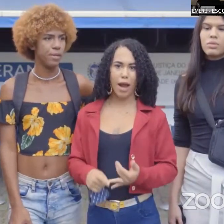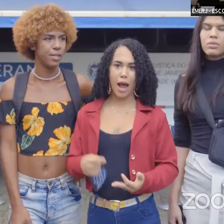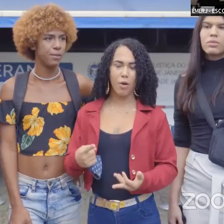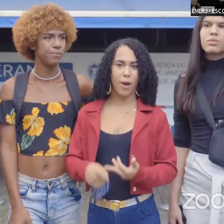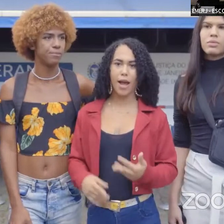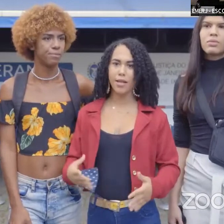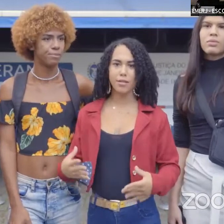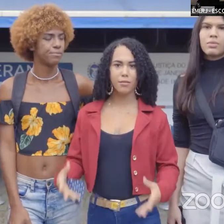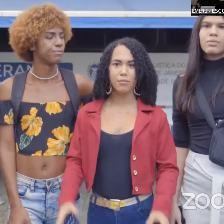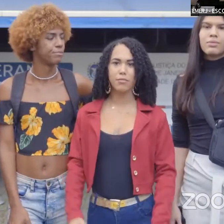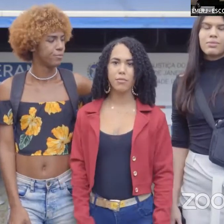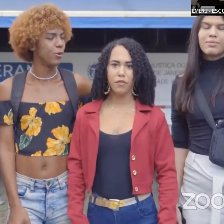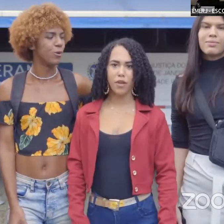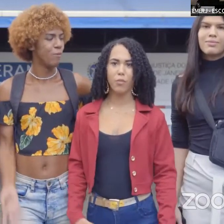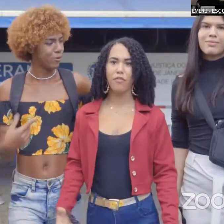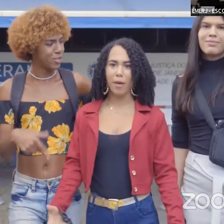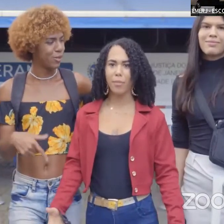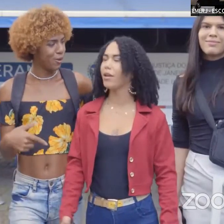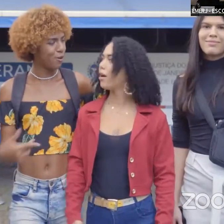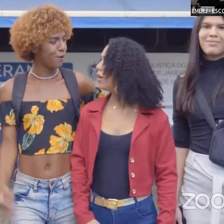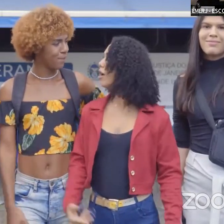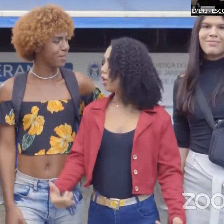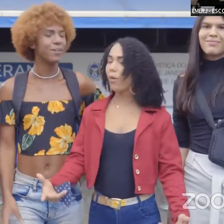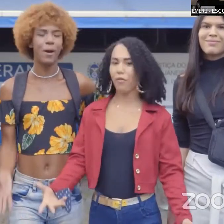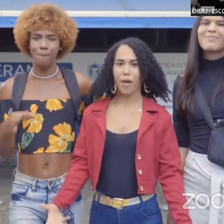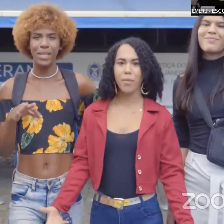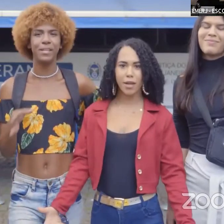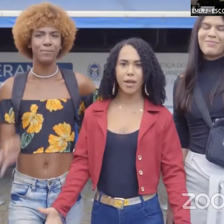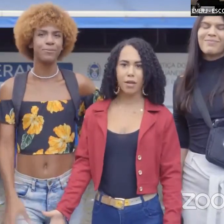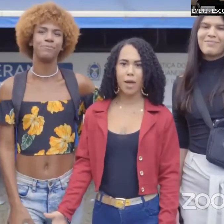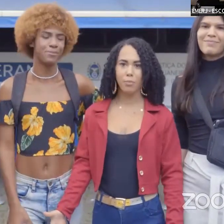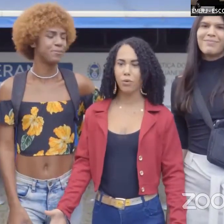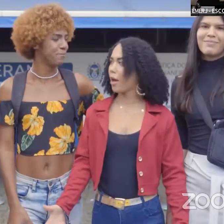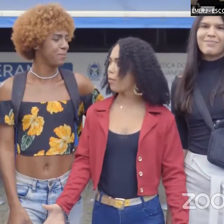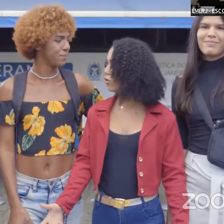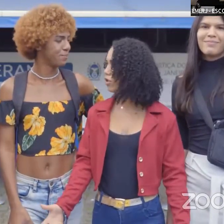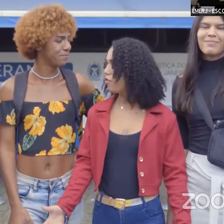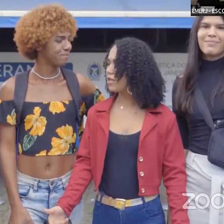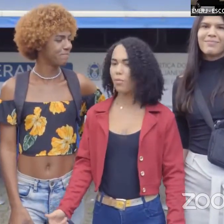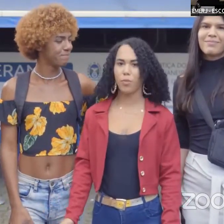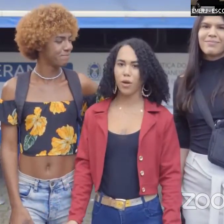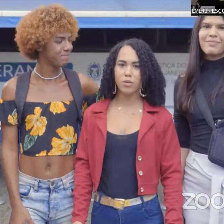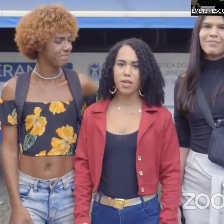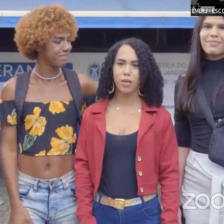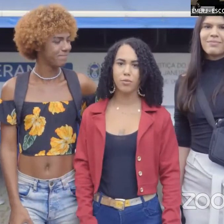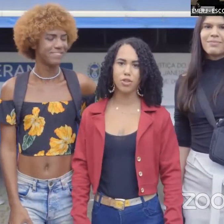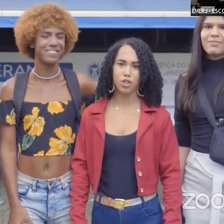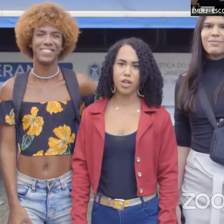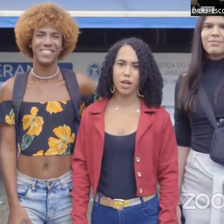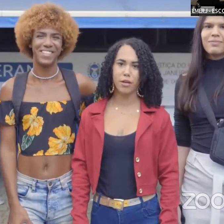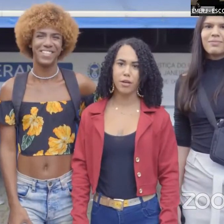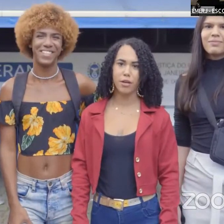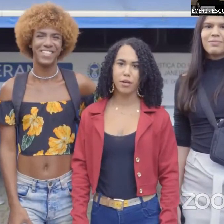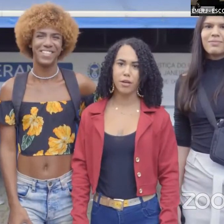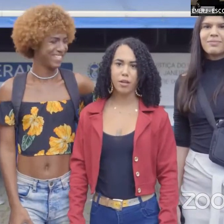trabalho, ter um carro, uma casa, enfim, uma família. E uma família também, porque é muito difícil, é muito